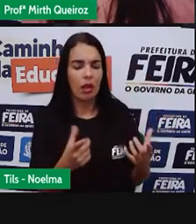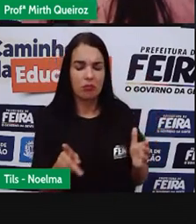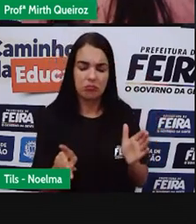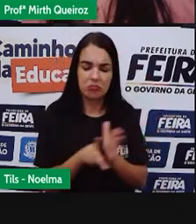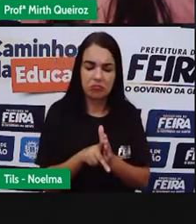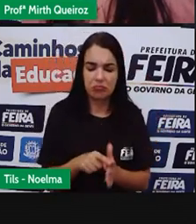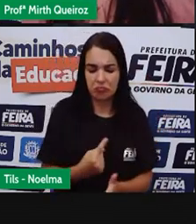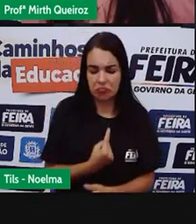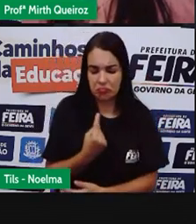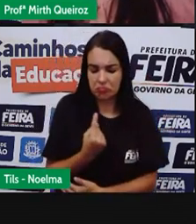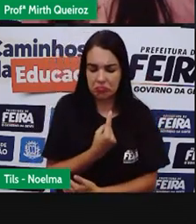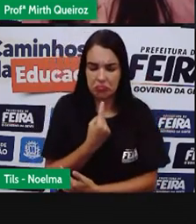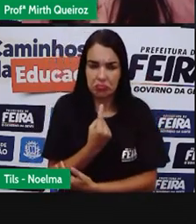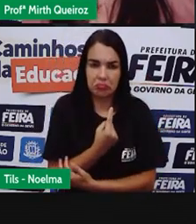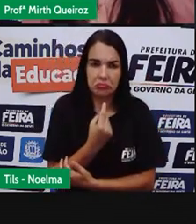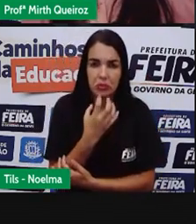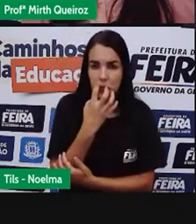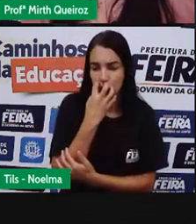sozinho com o seu cão.